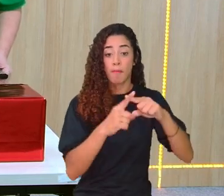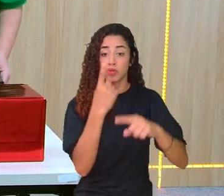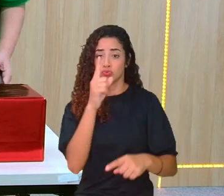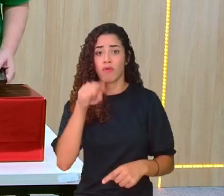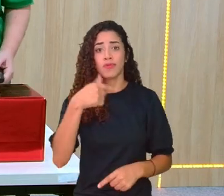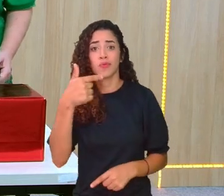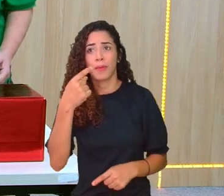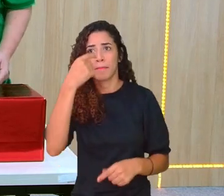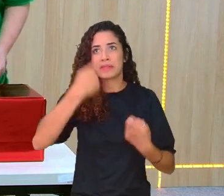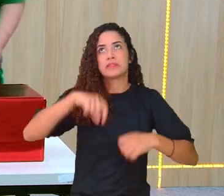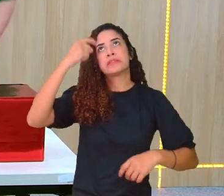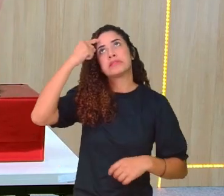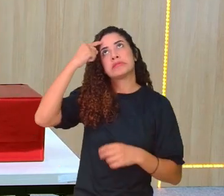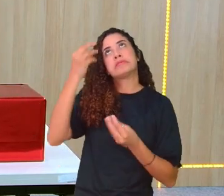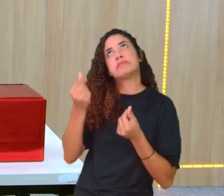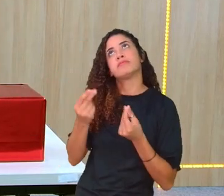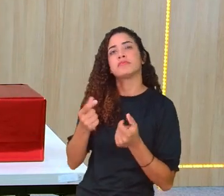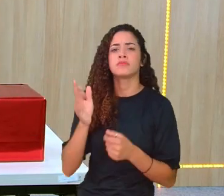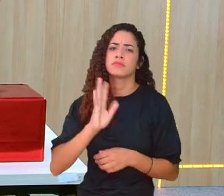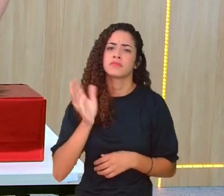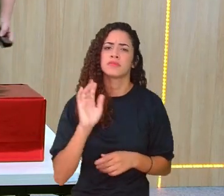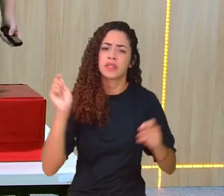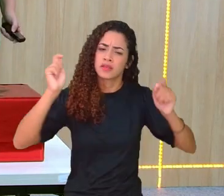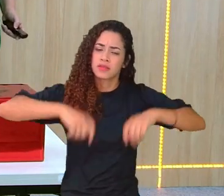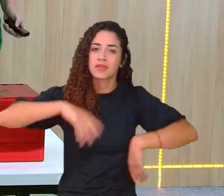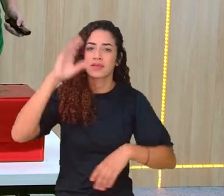tá? Agora, bora praticar.